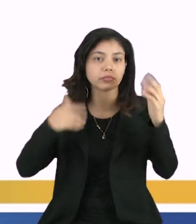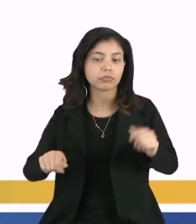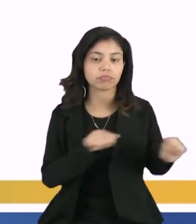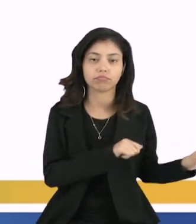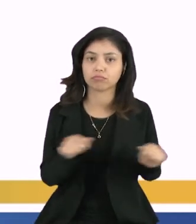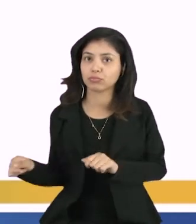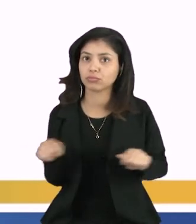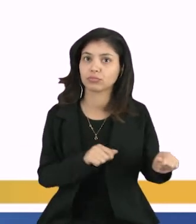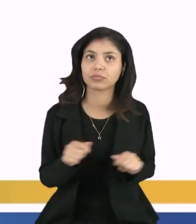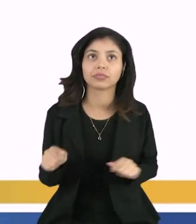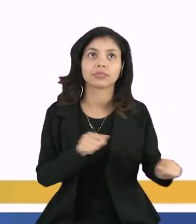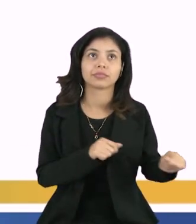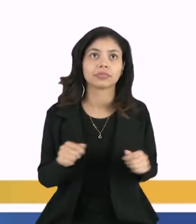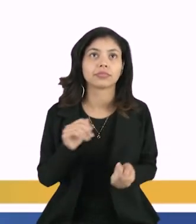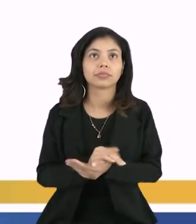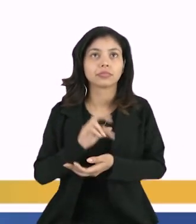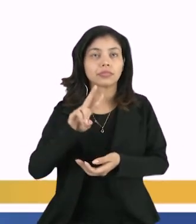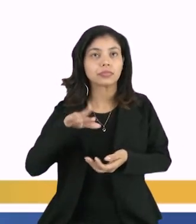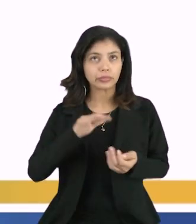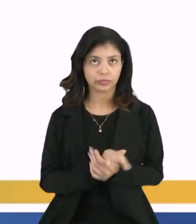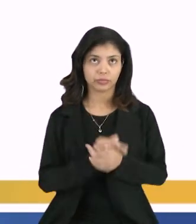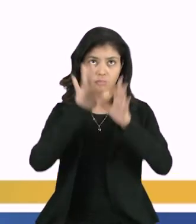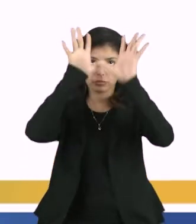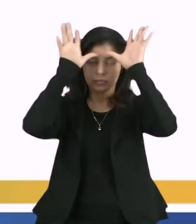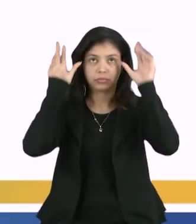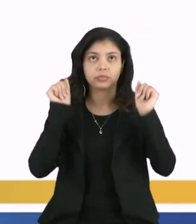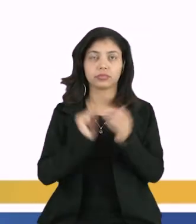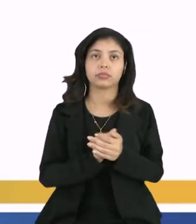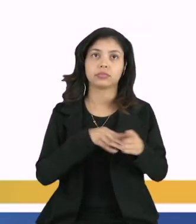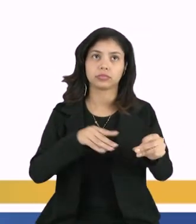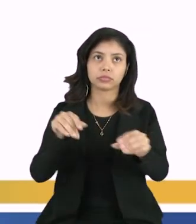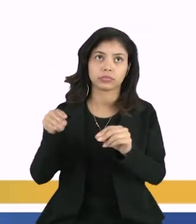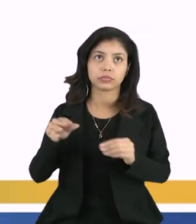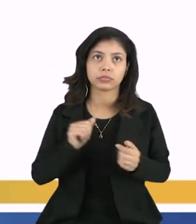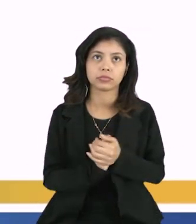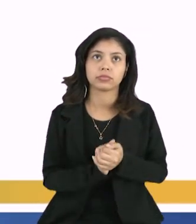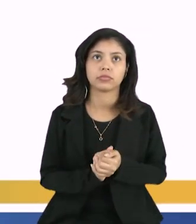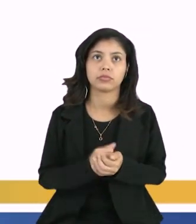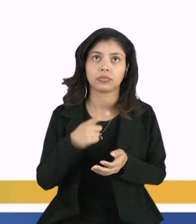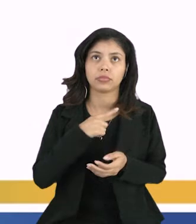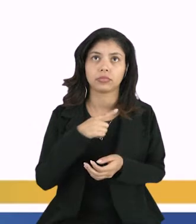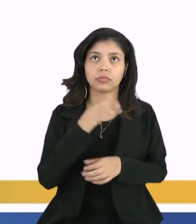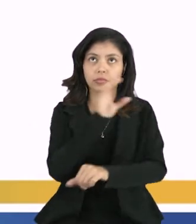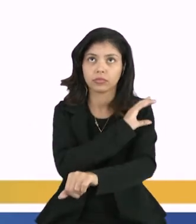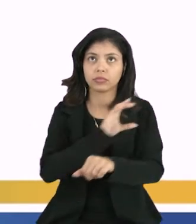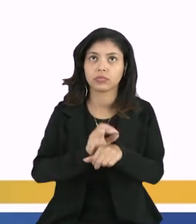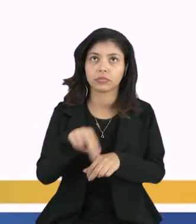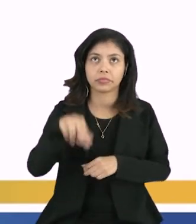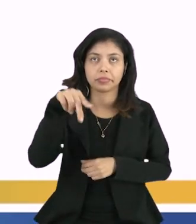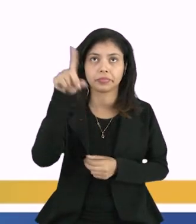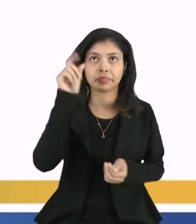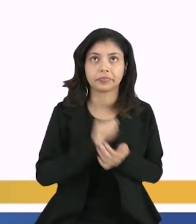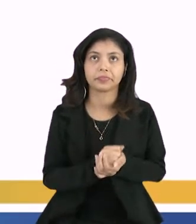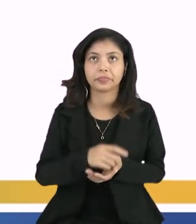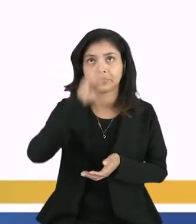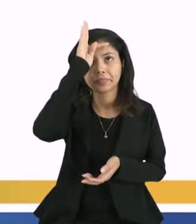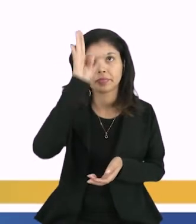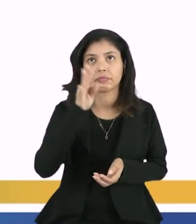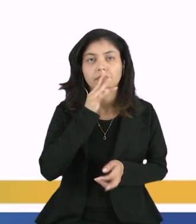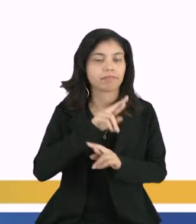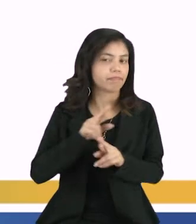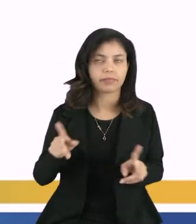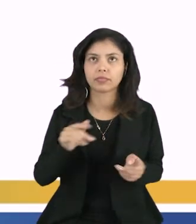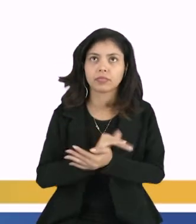pensar também na quadrilha, né? No Acre, terra de laços fortes e com cultura nordestina, a tradição não